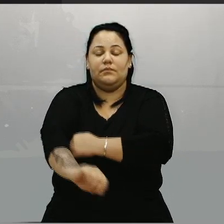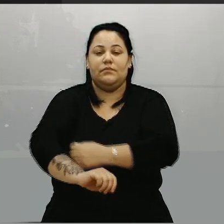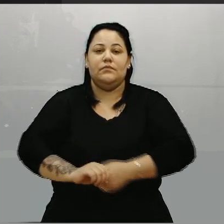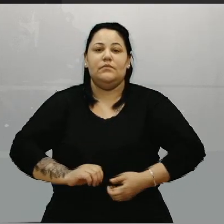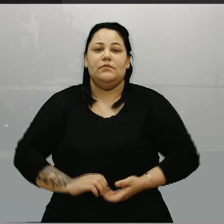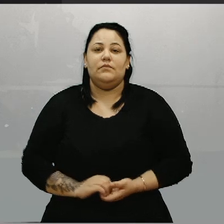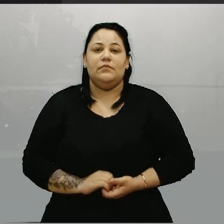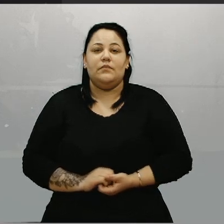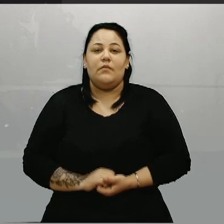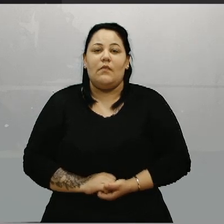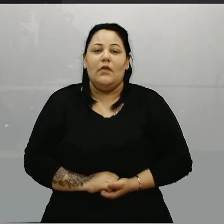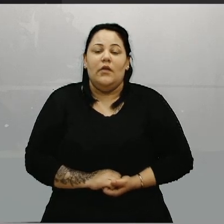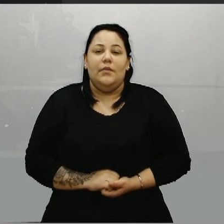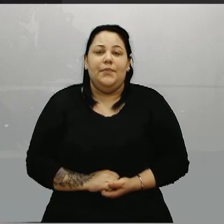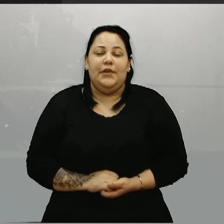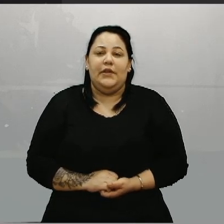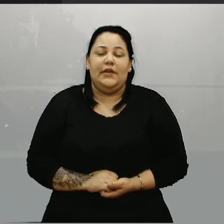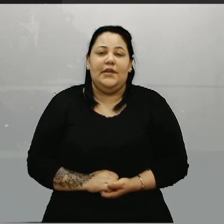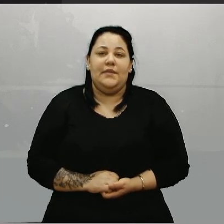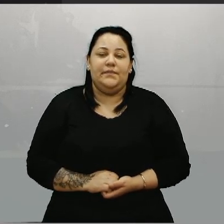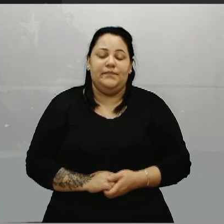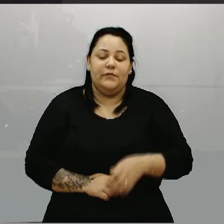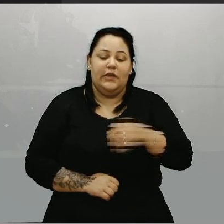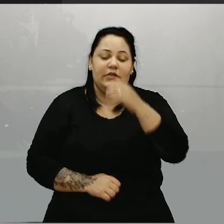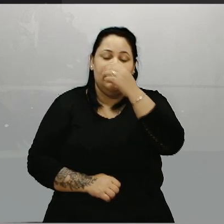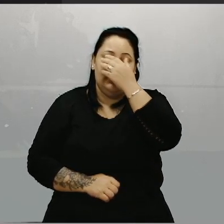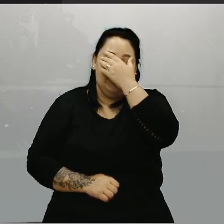Vereador Clóvis Xuxa também Voto vota sim. sim.